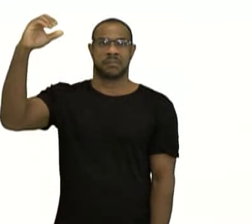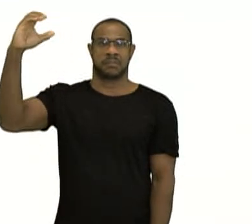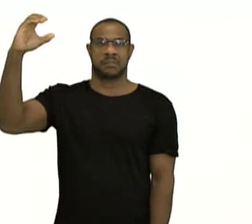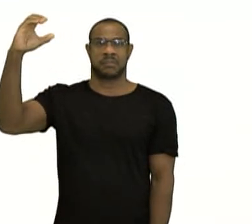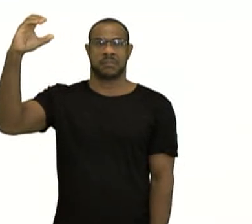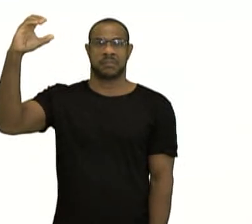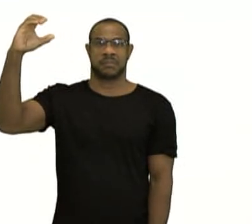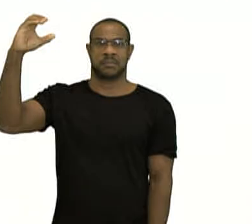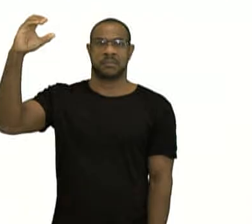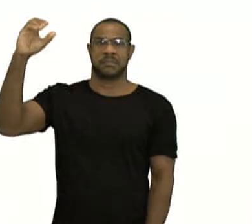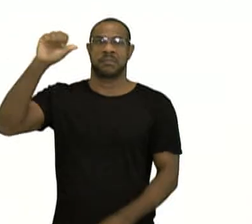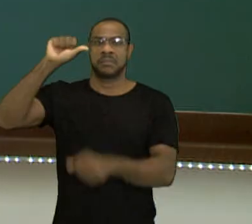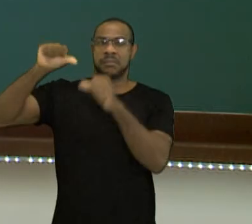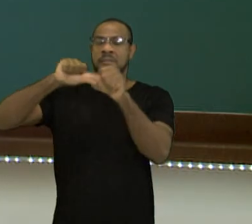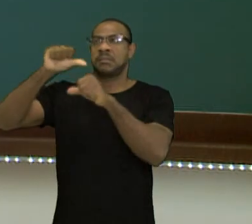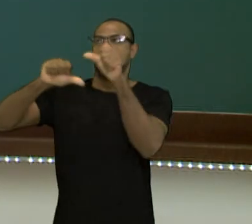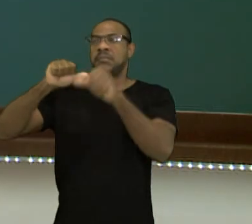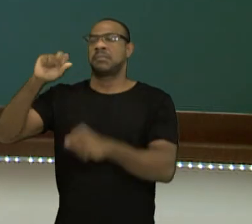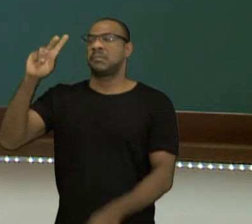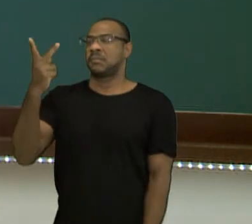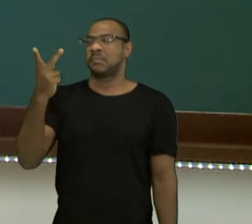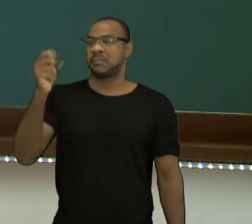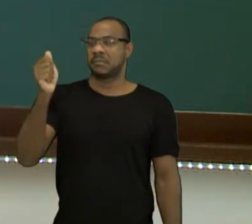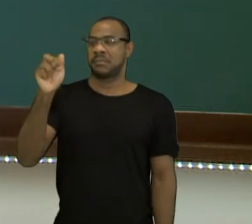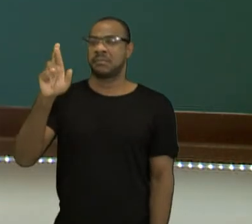ser AC, ela vai ser AR,